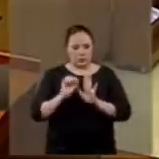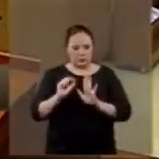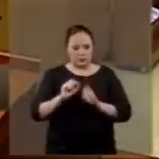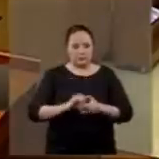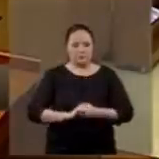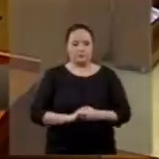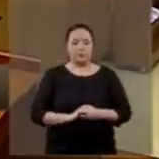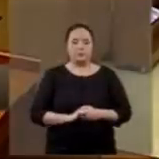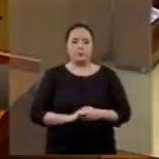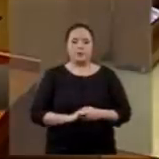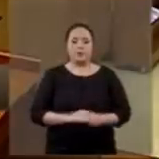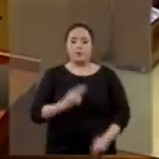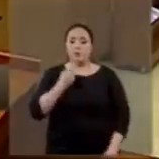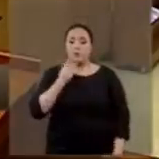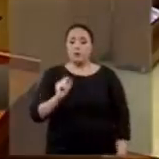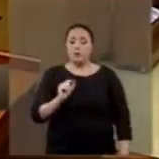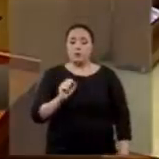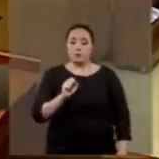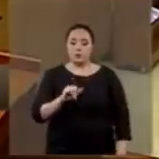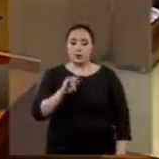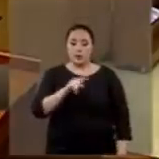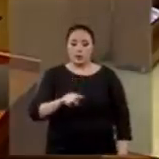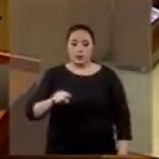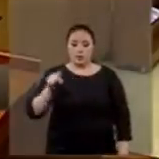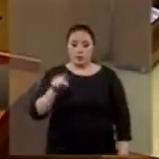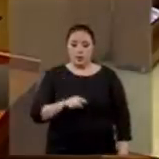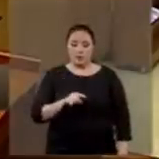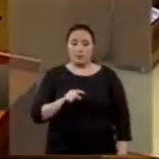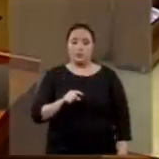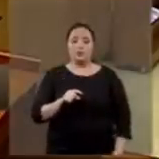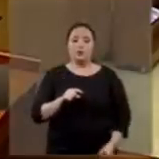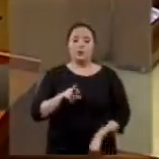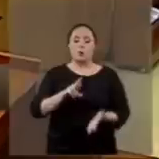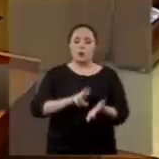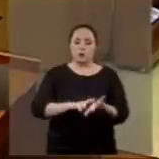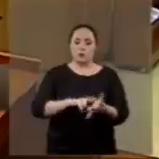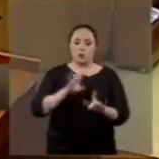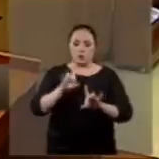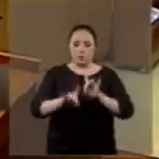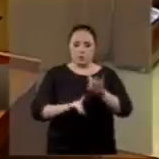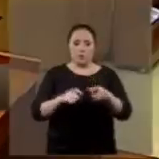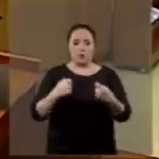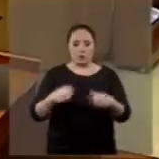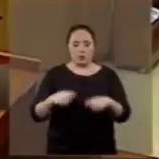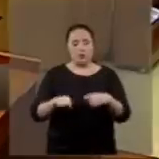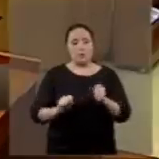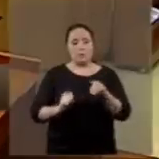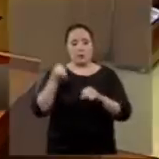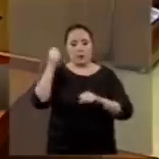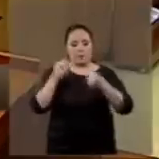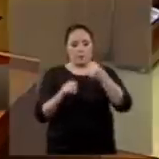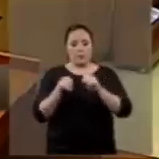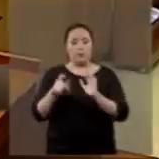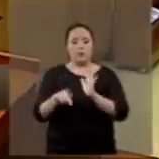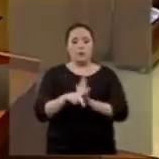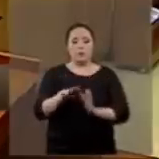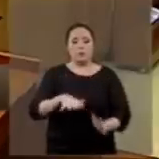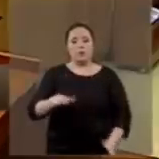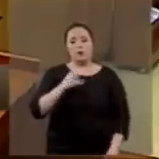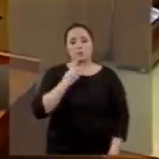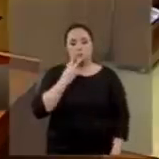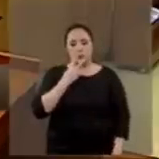o cancelamento, a norma diz cassação, do registro especial necessário ao funcionamento regular de